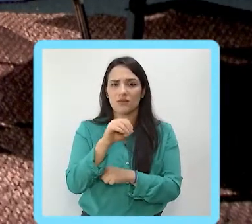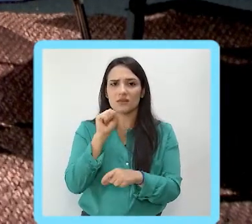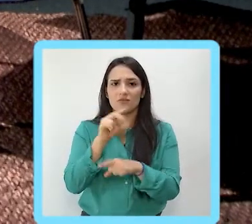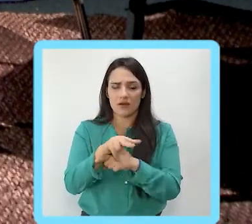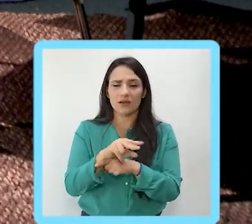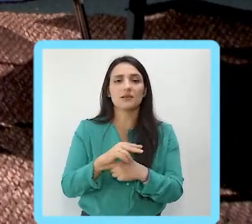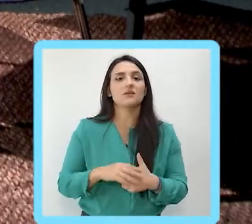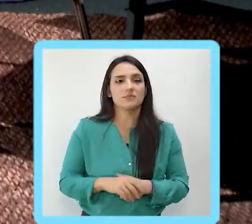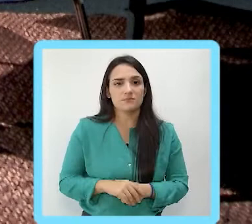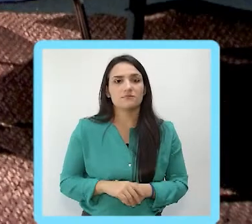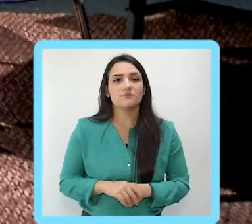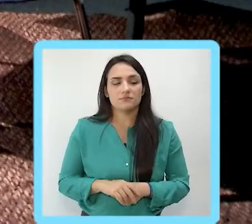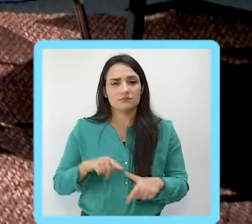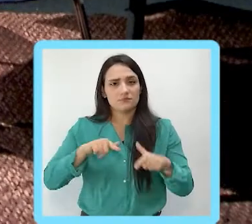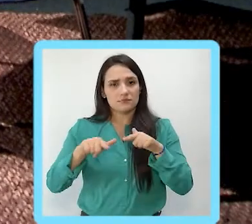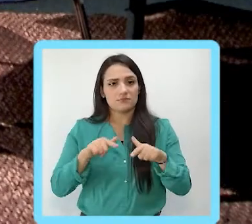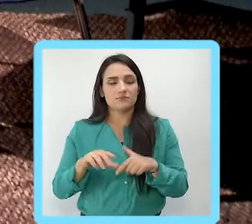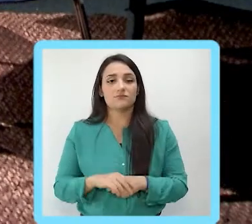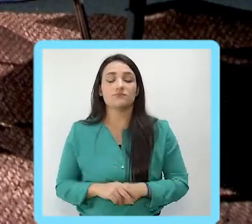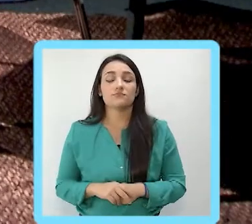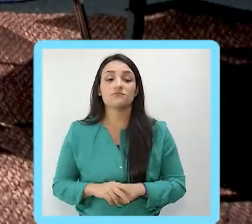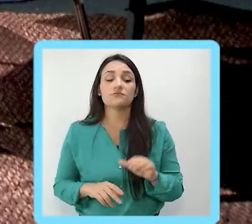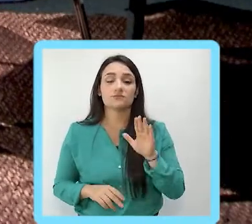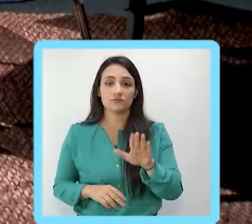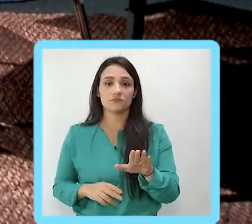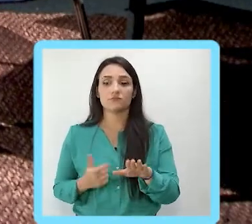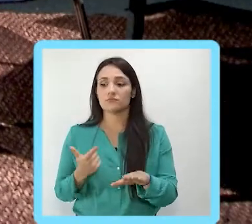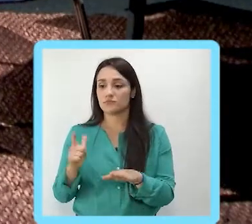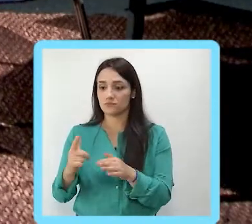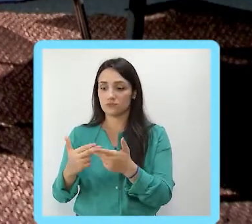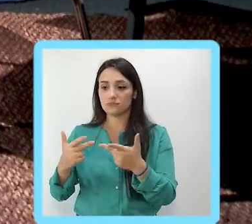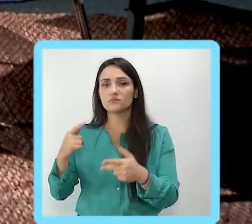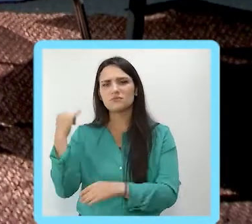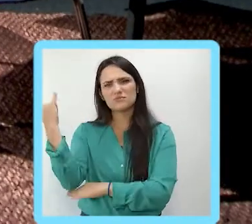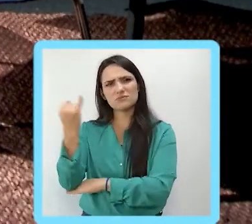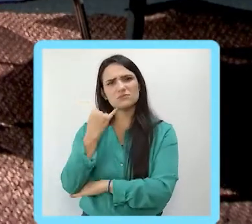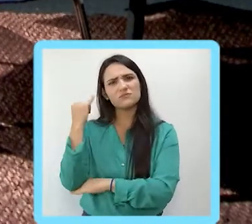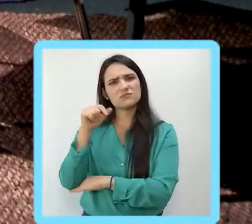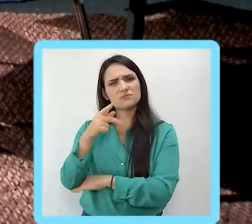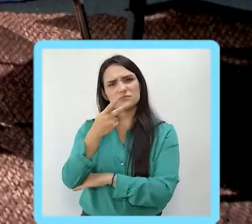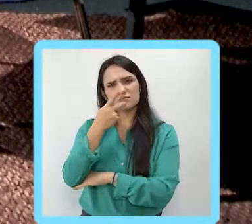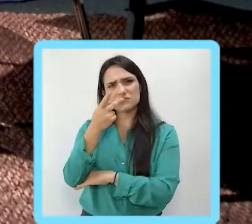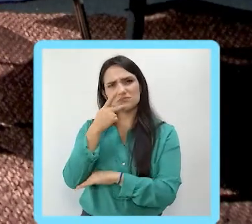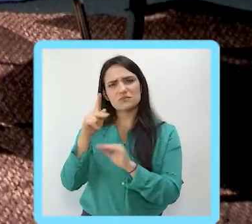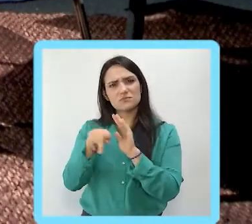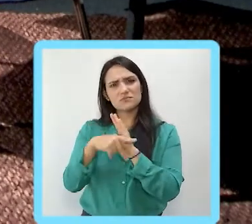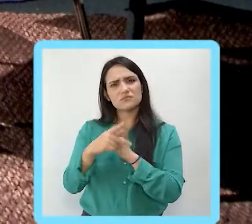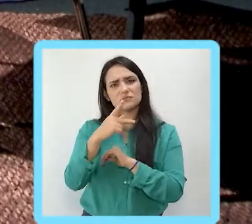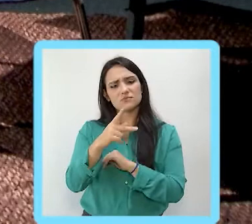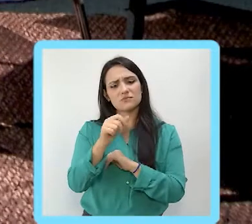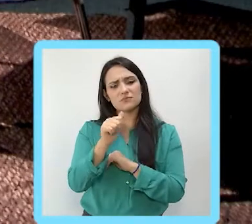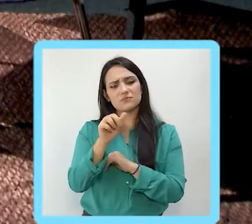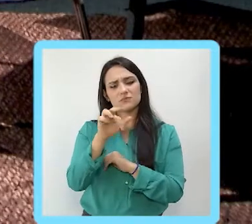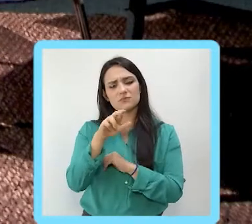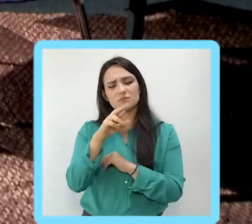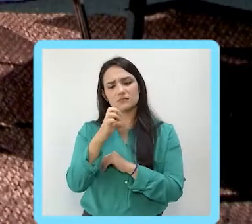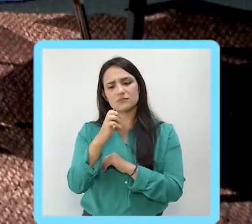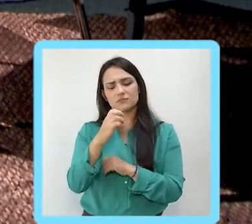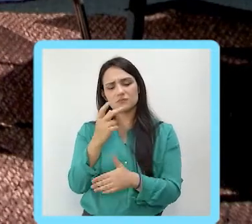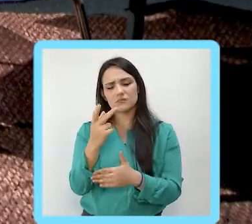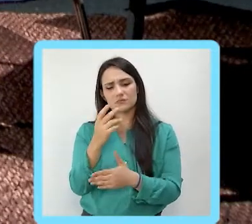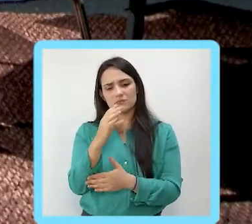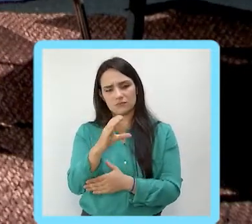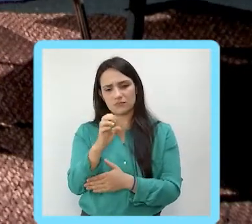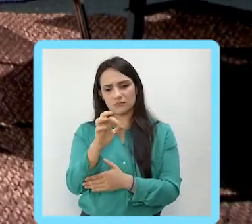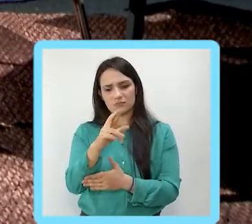90 procuradores em atividade. Doutora Fabíola, outra coisa importante, a senhora falou a questão dos pareceres, né? Que também explica um